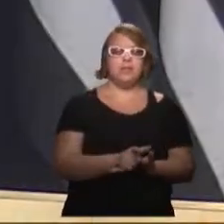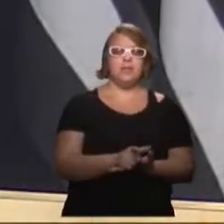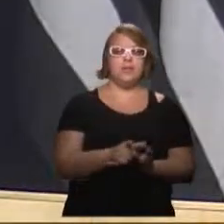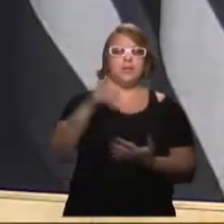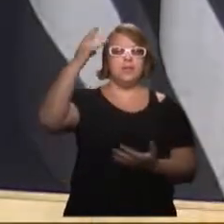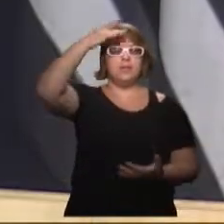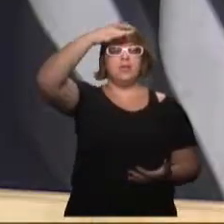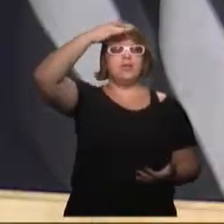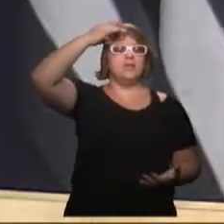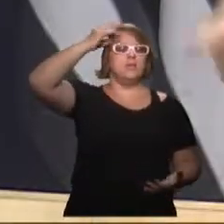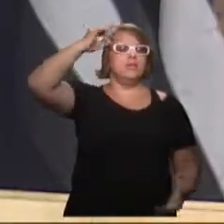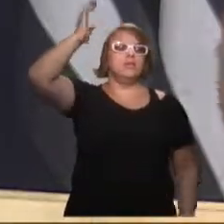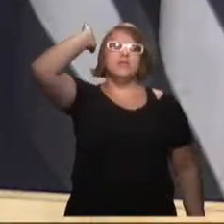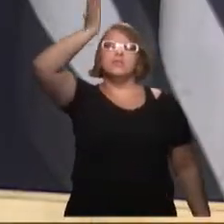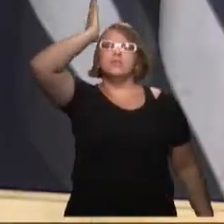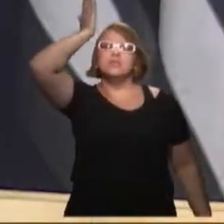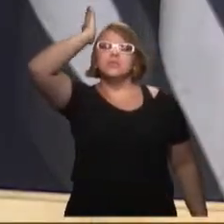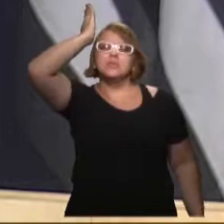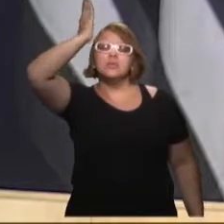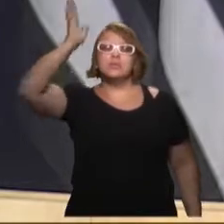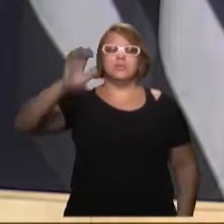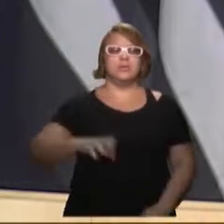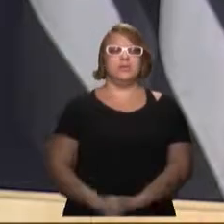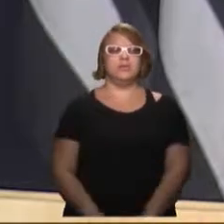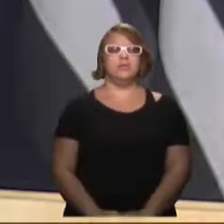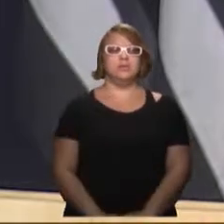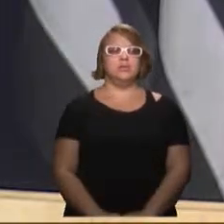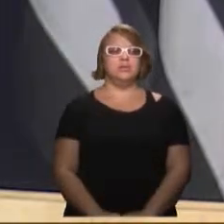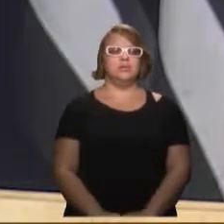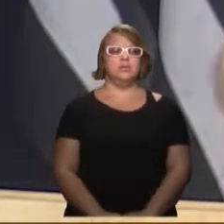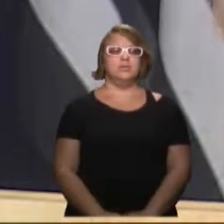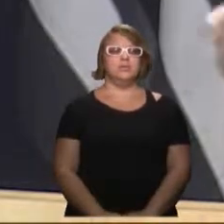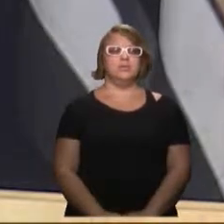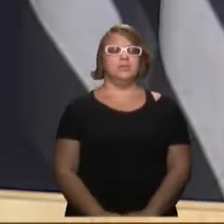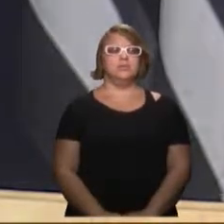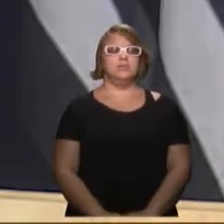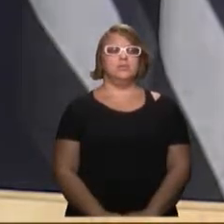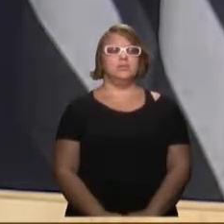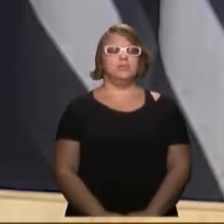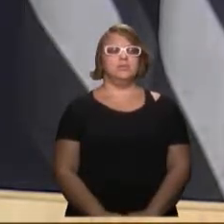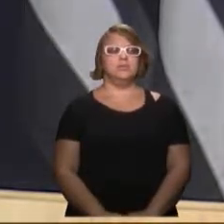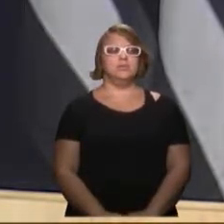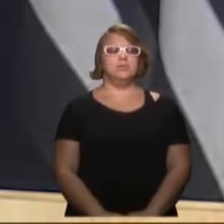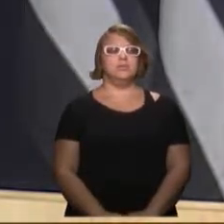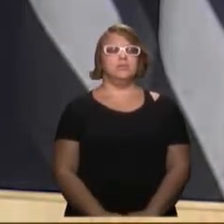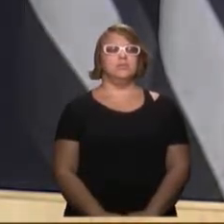Vai tomar o lugar do taubatiano. Vai tomar o lugar do taubatiano.